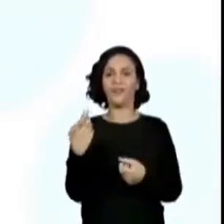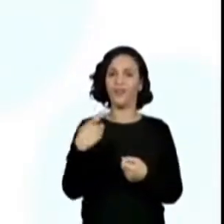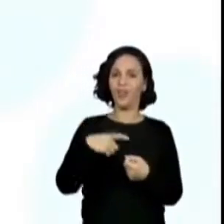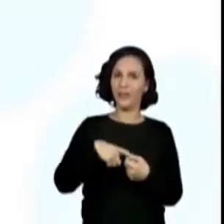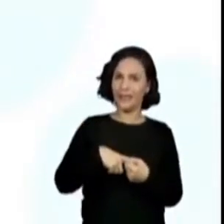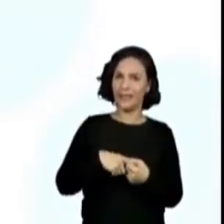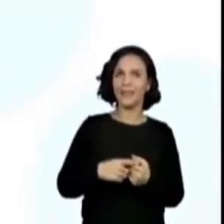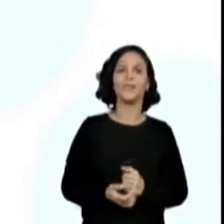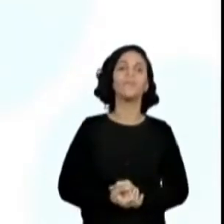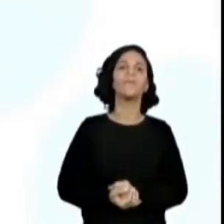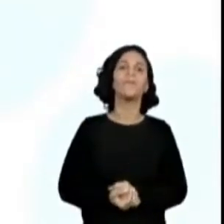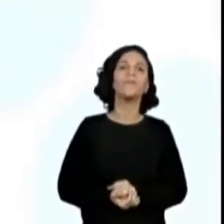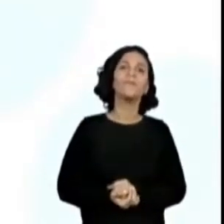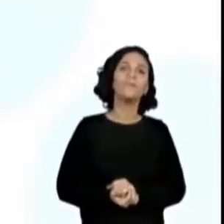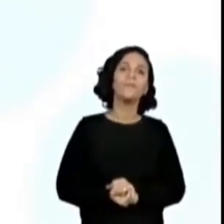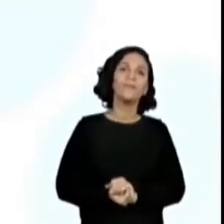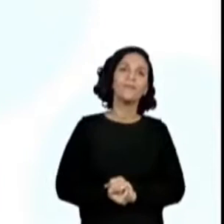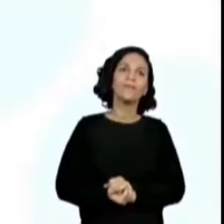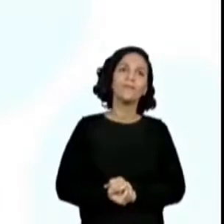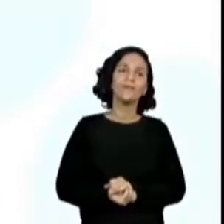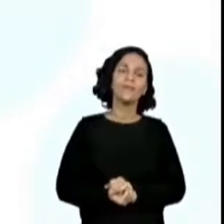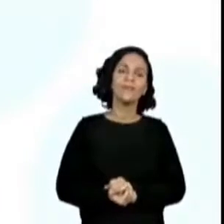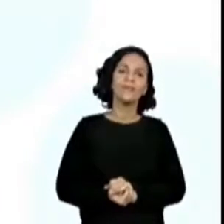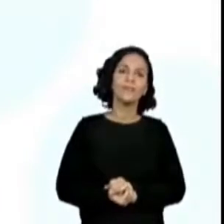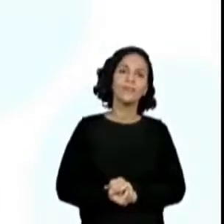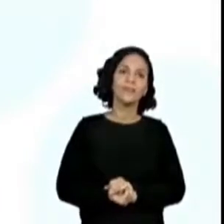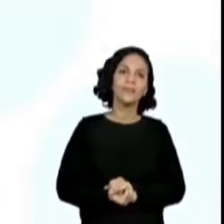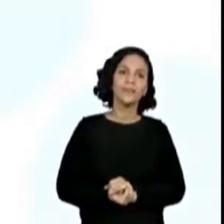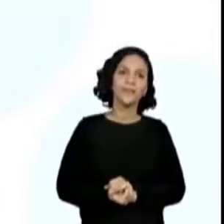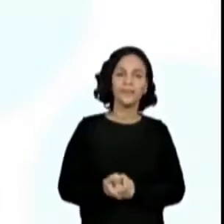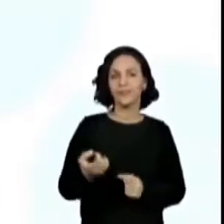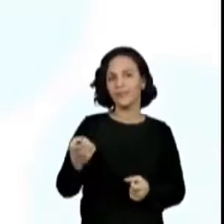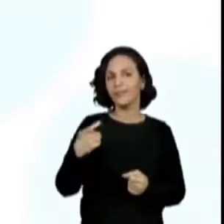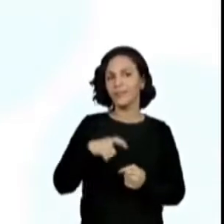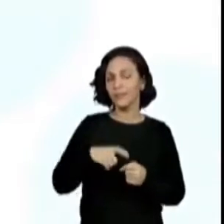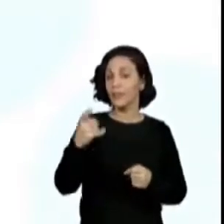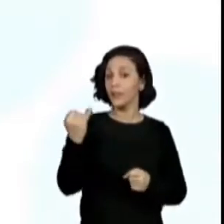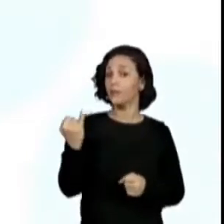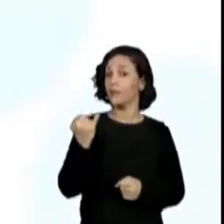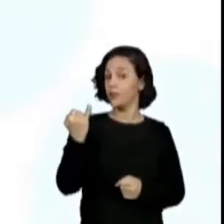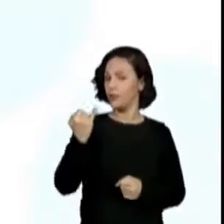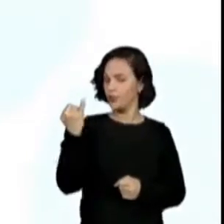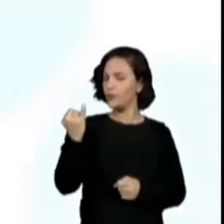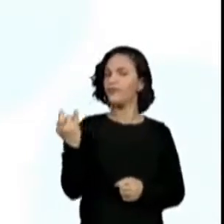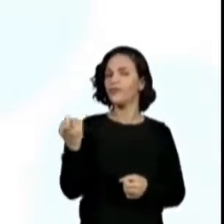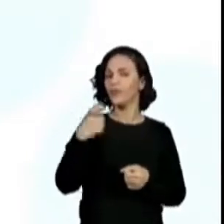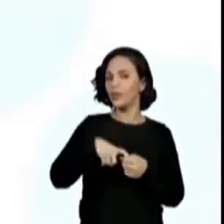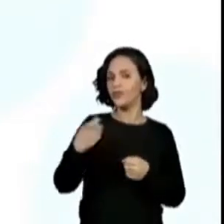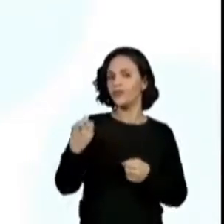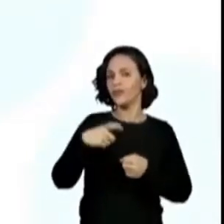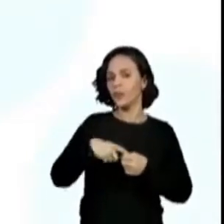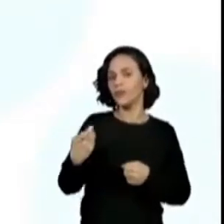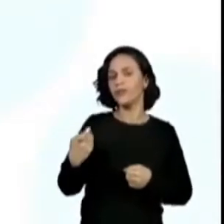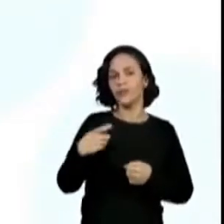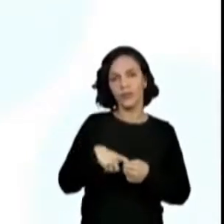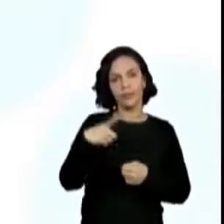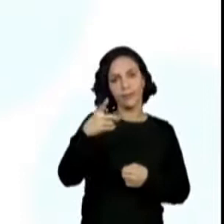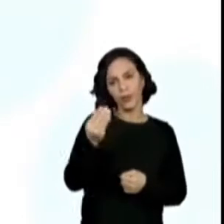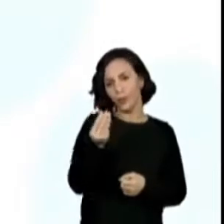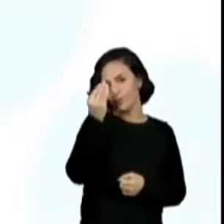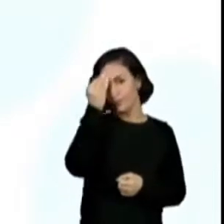Pro? Vou voltar de novo. Isso é importante para